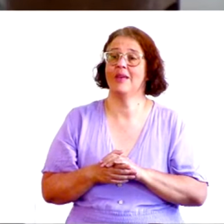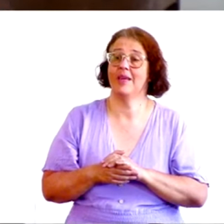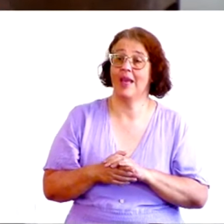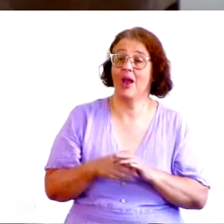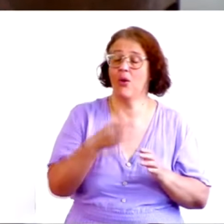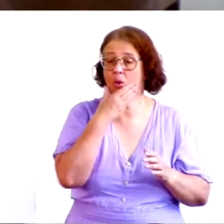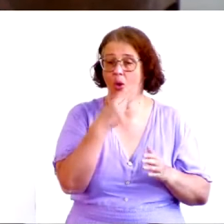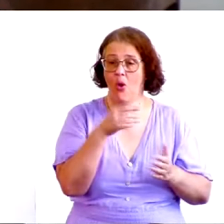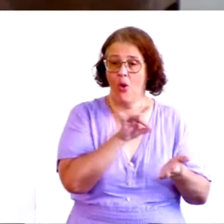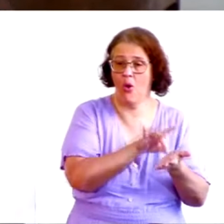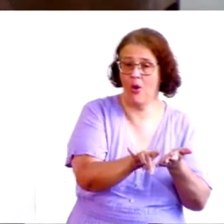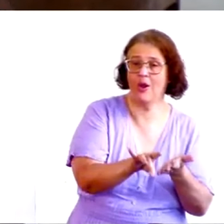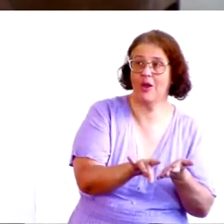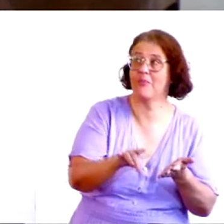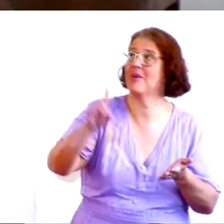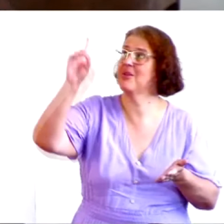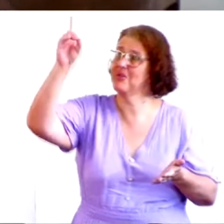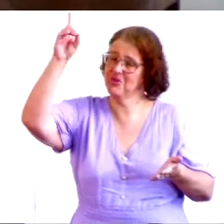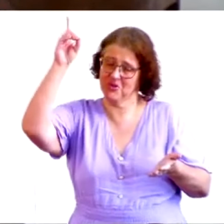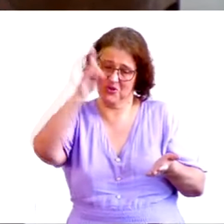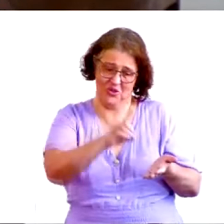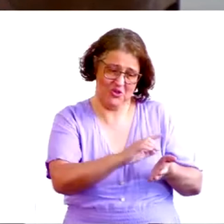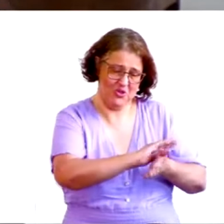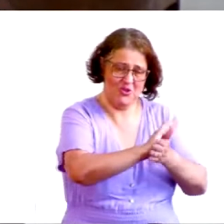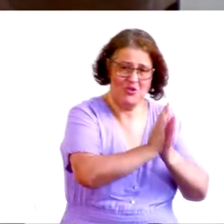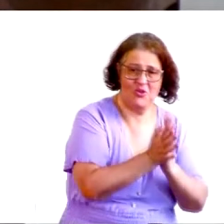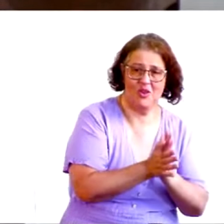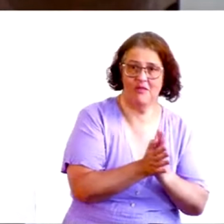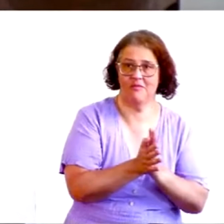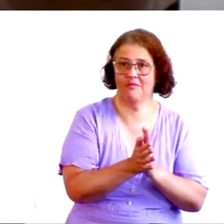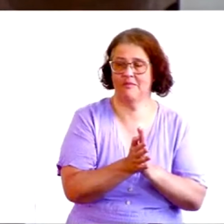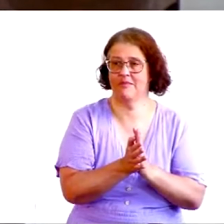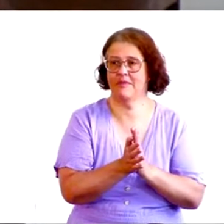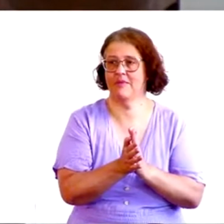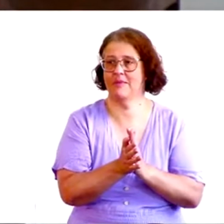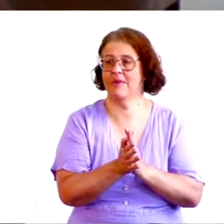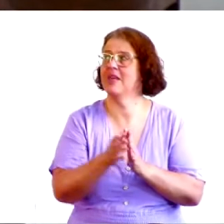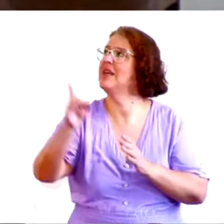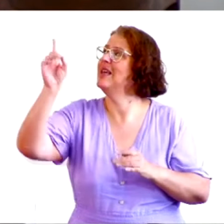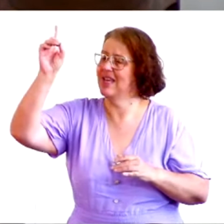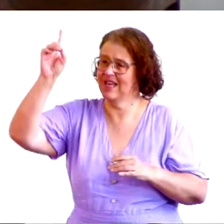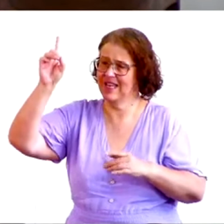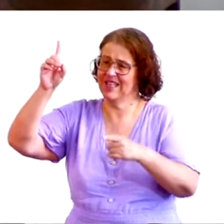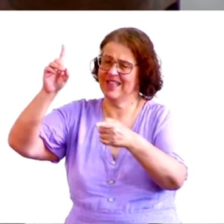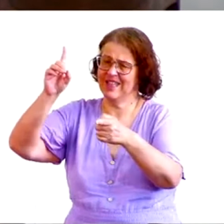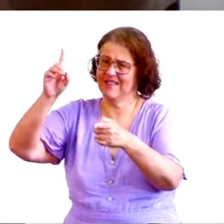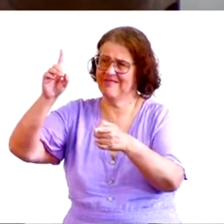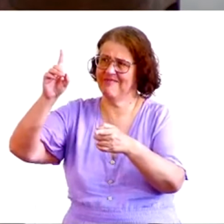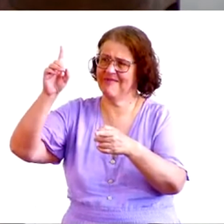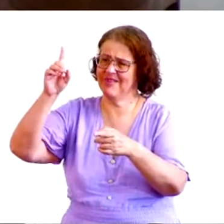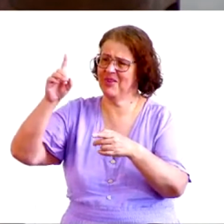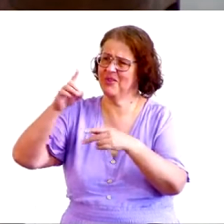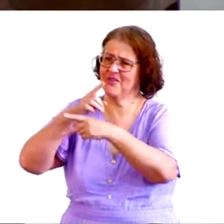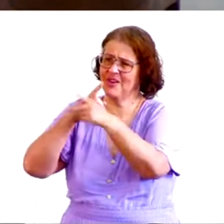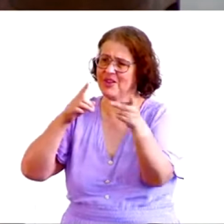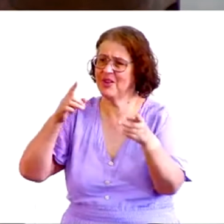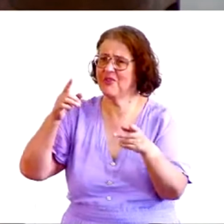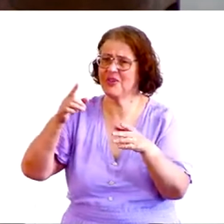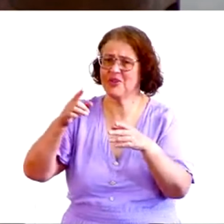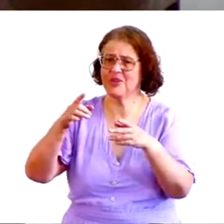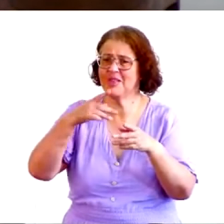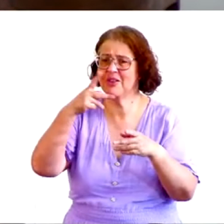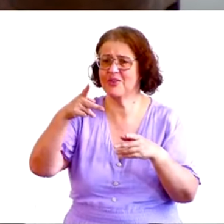ele poderia destruir ele diz não vou destruir vocês faço paz com vocês